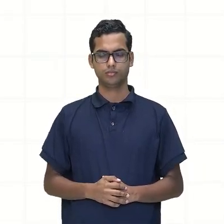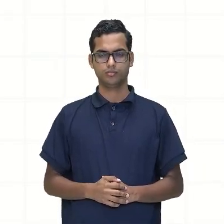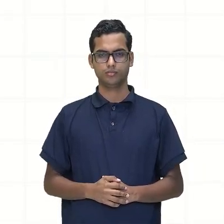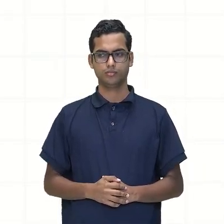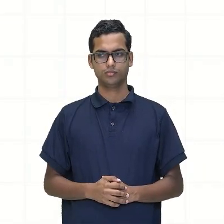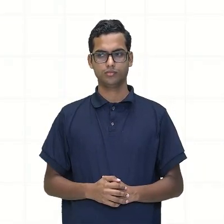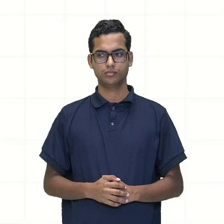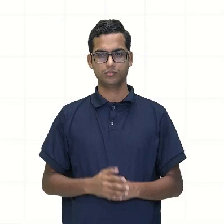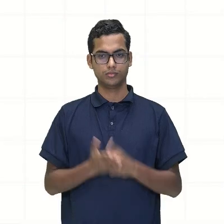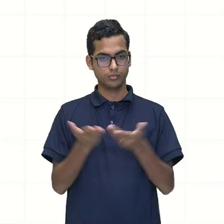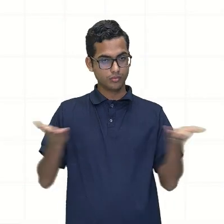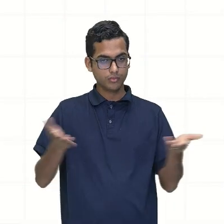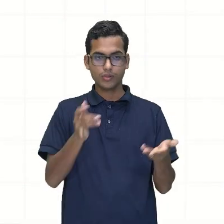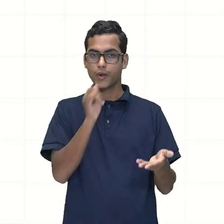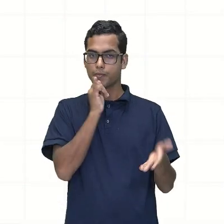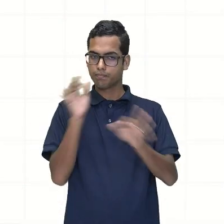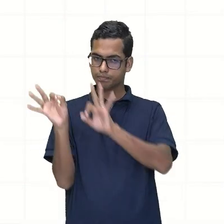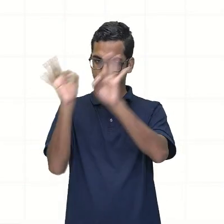o exemplo